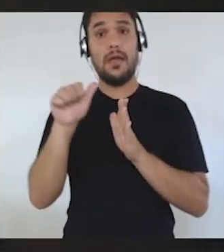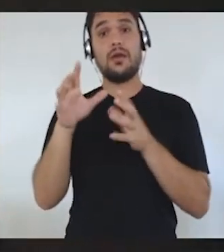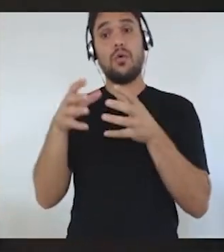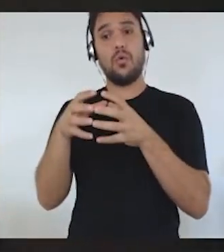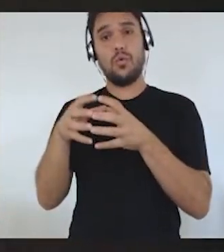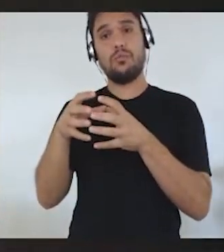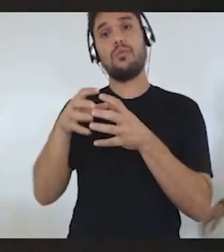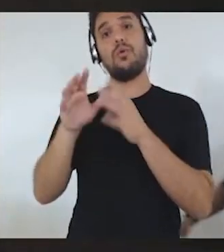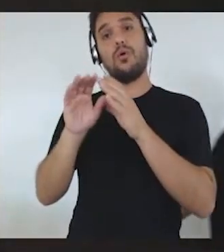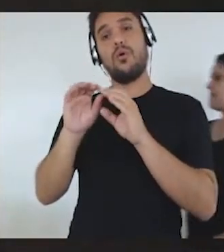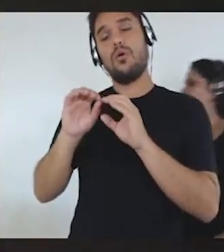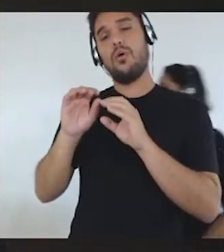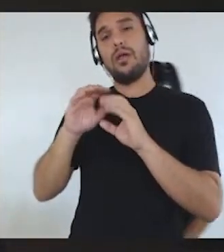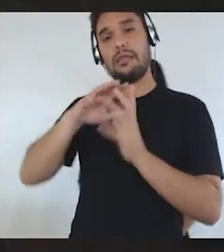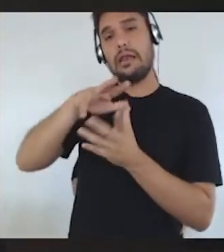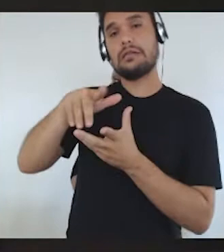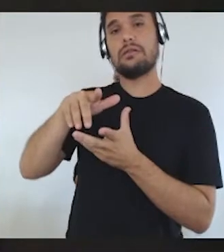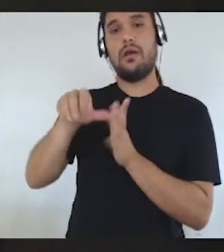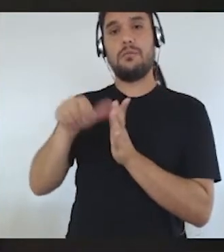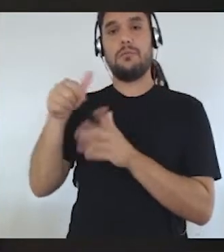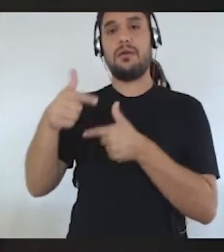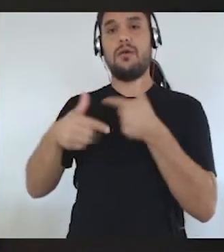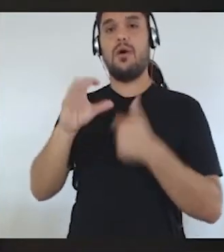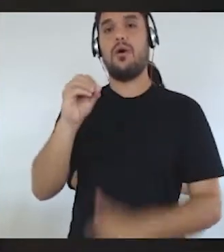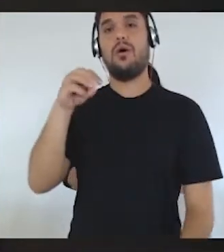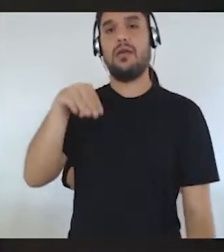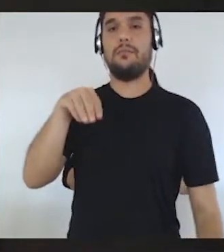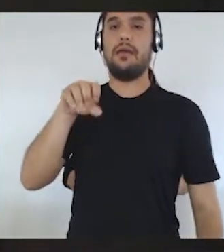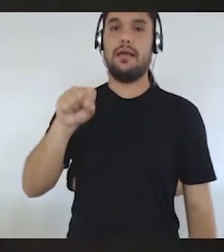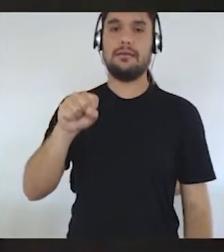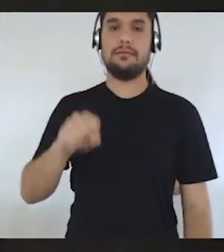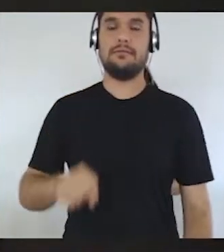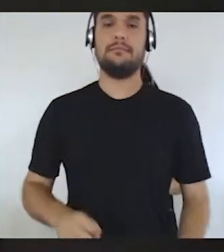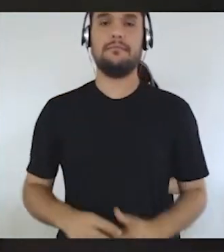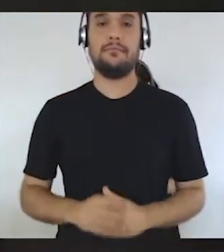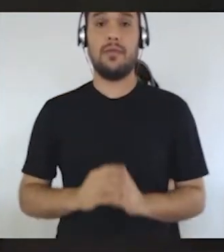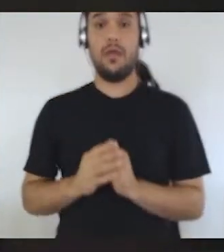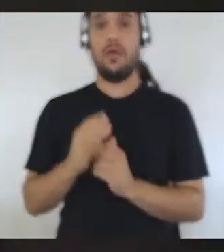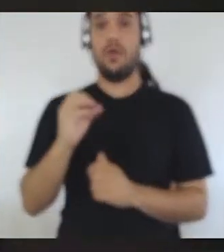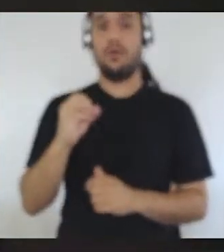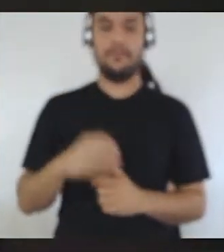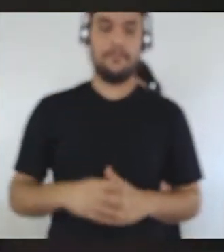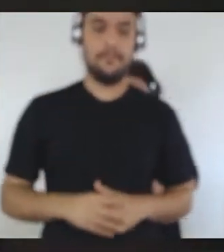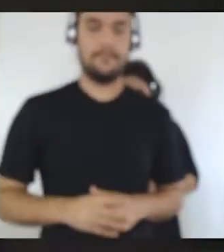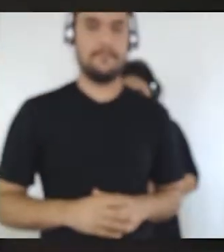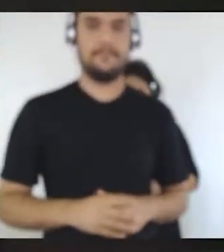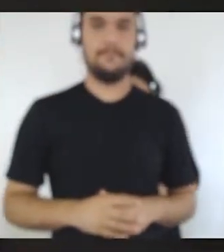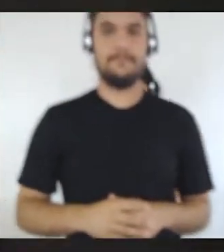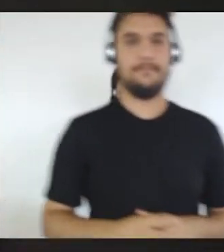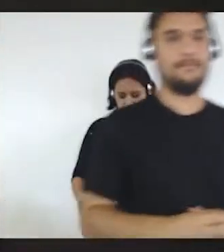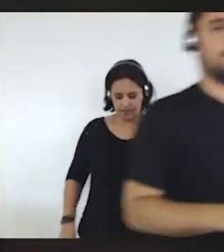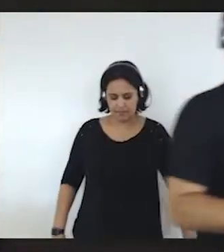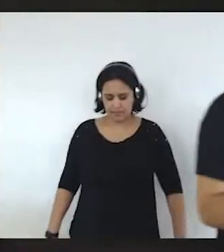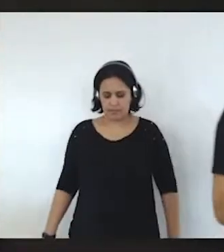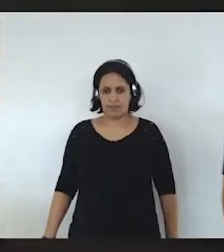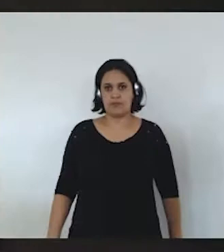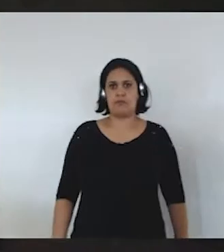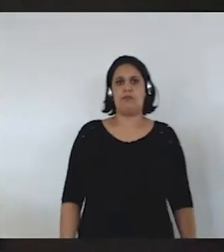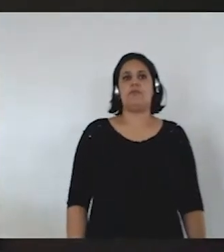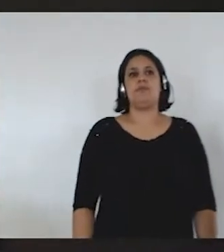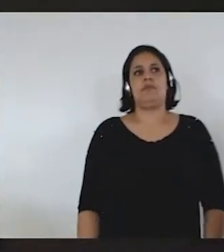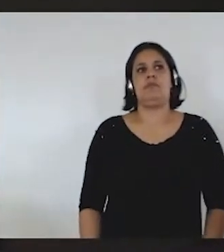organização internacional, qual seja a OMS, uma organização internacional da qual o Brasil faz